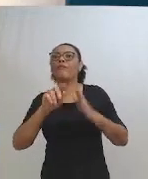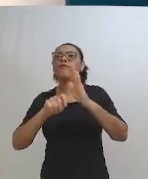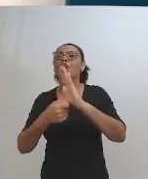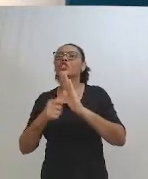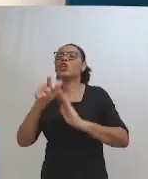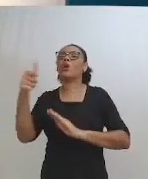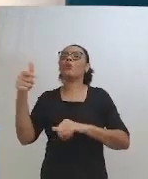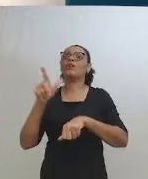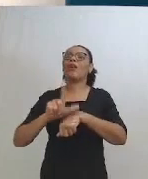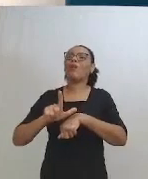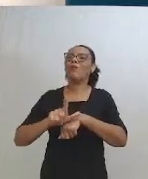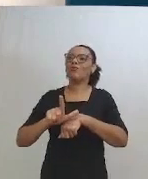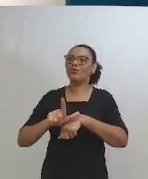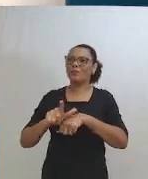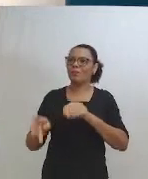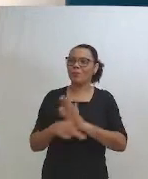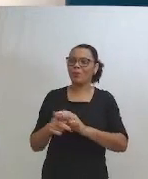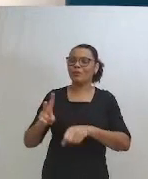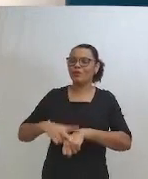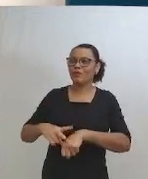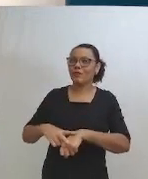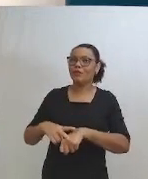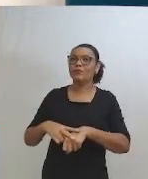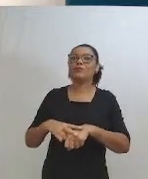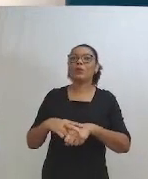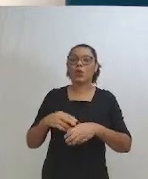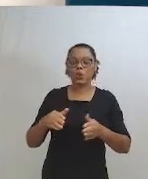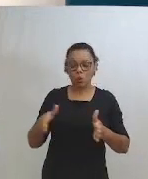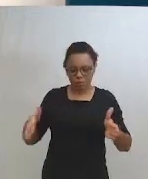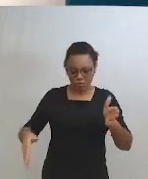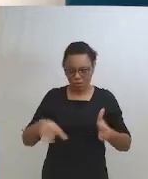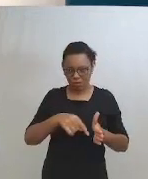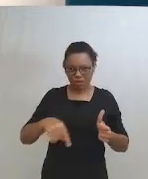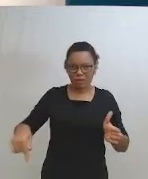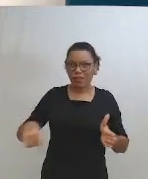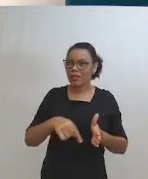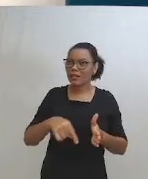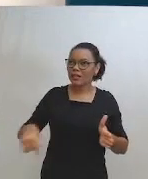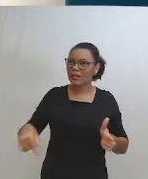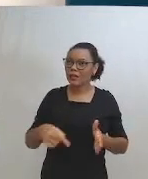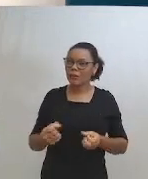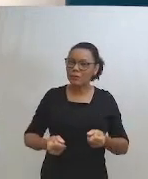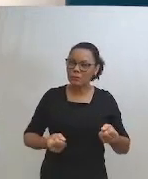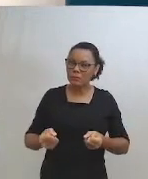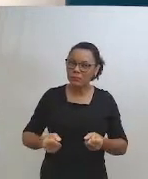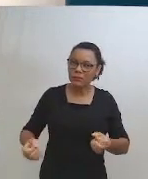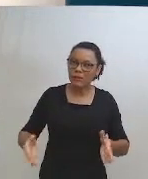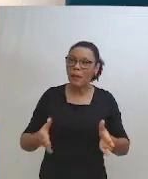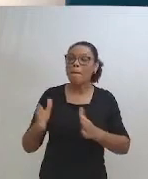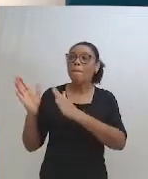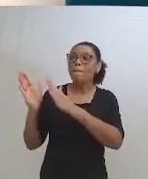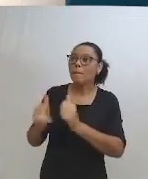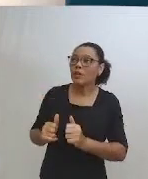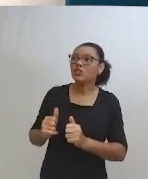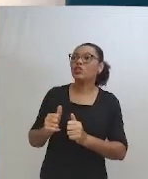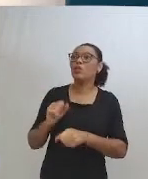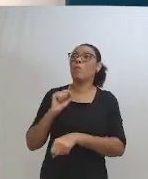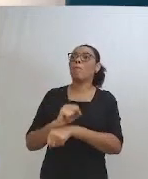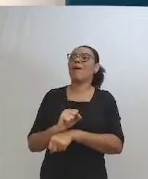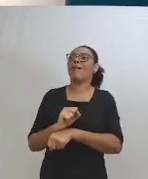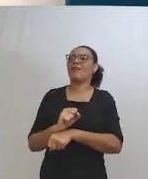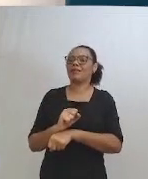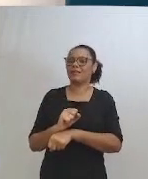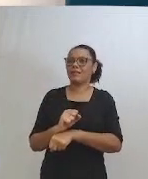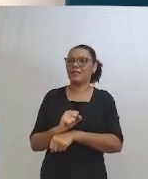nesse percurso, esse Douglas pediu para que o paciente Aderbal parasse o seu veículo, sem nada que